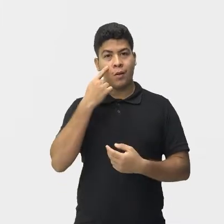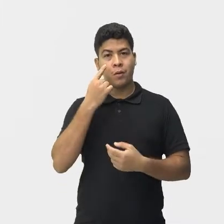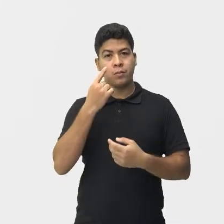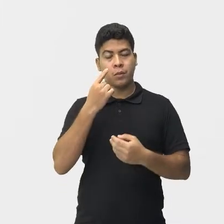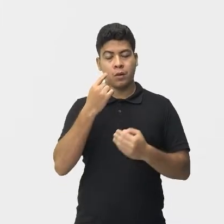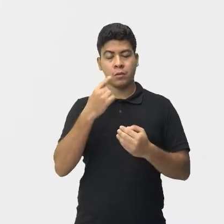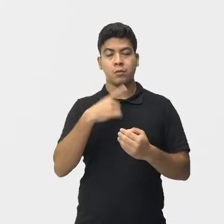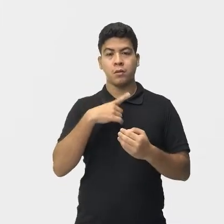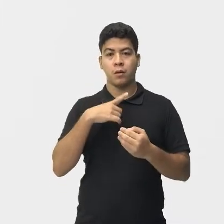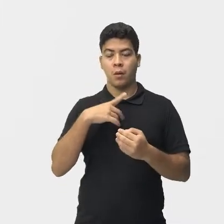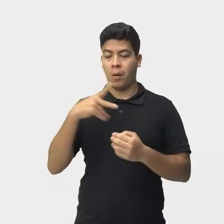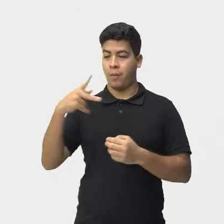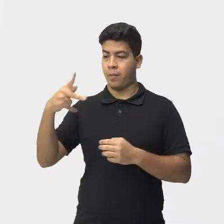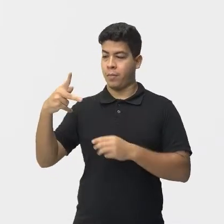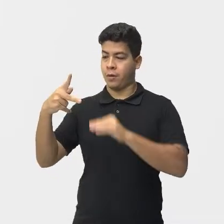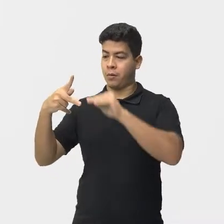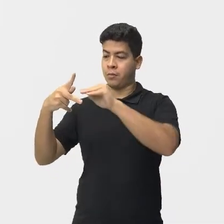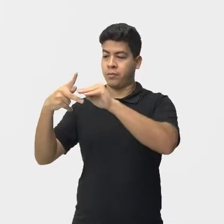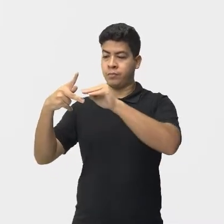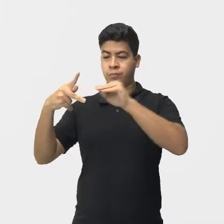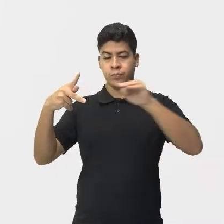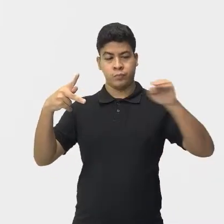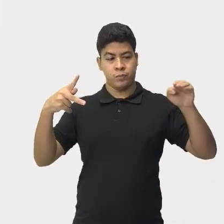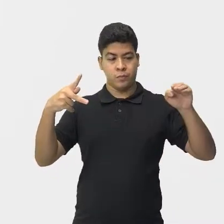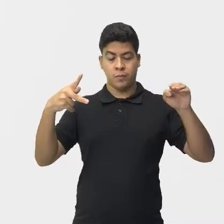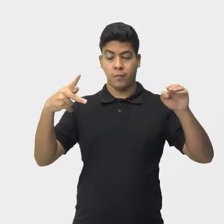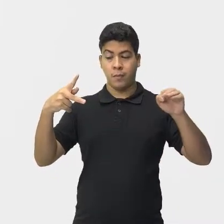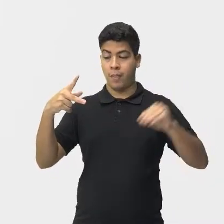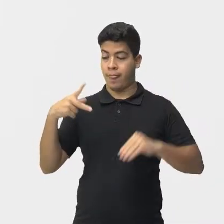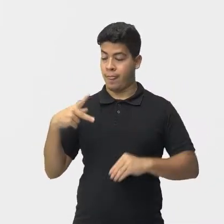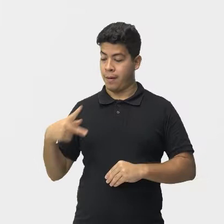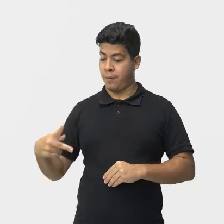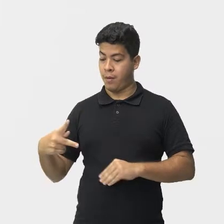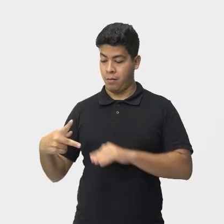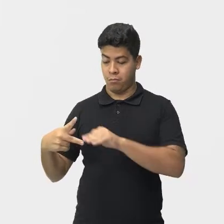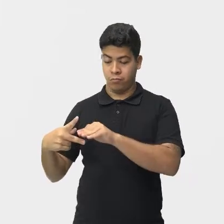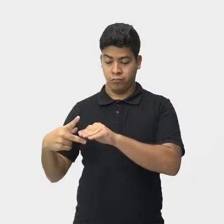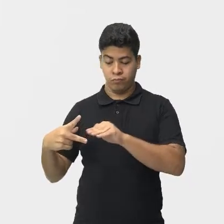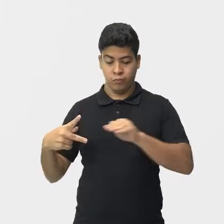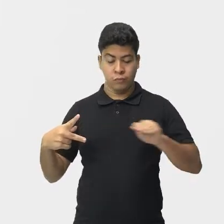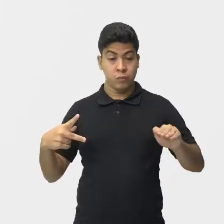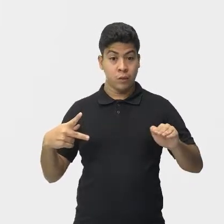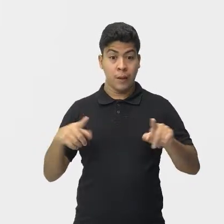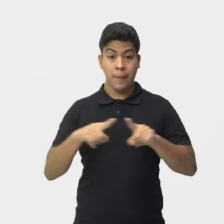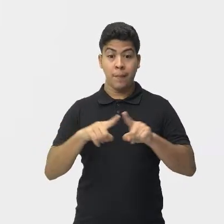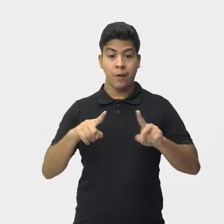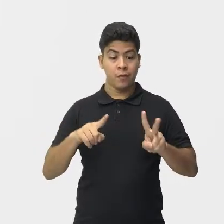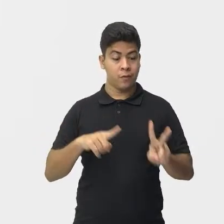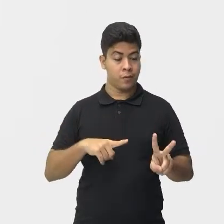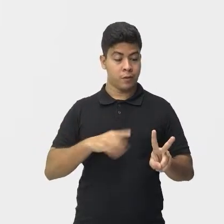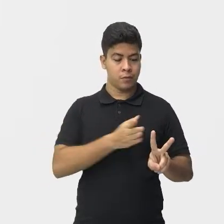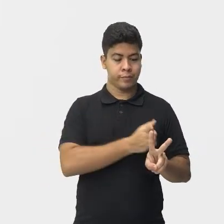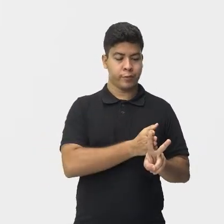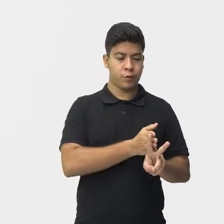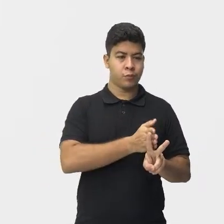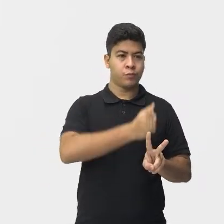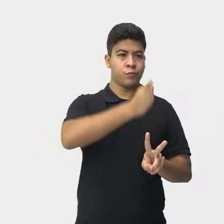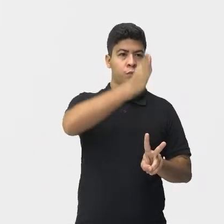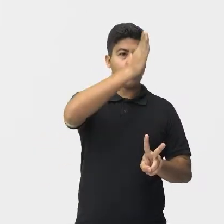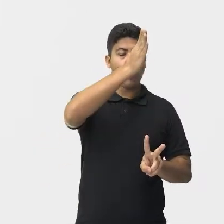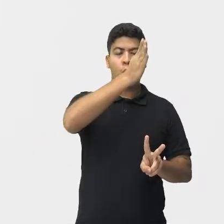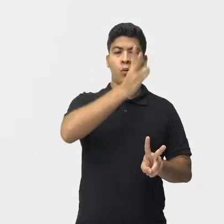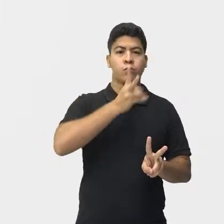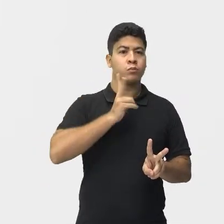das pressões. E essa transformação é regida por uma lei matemática que diz que a pressão